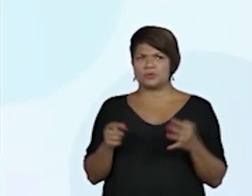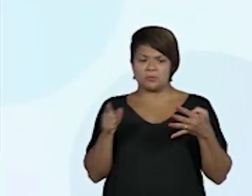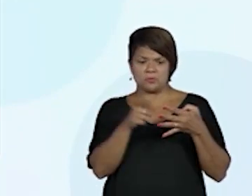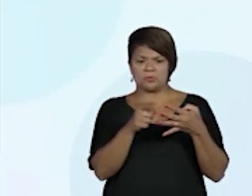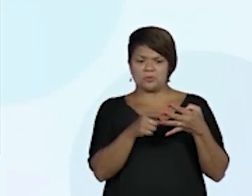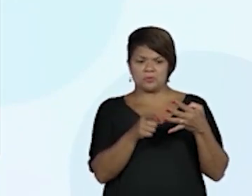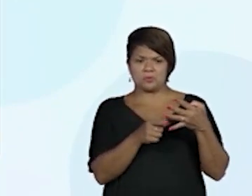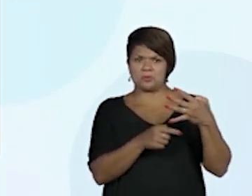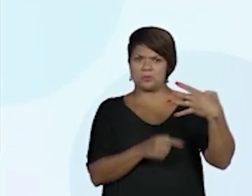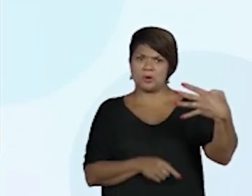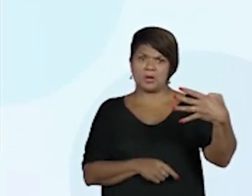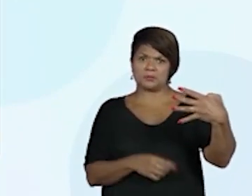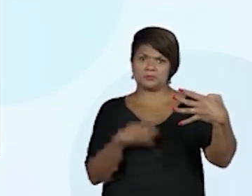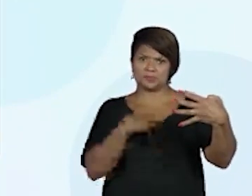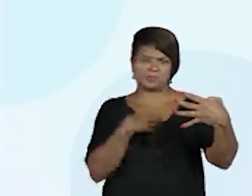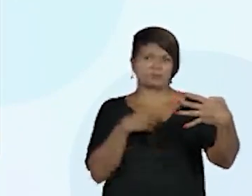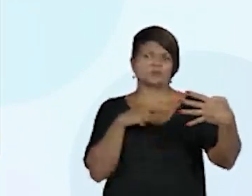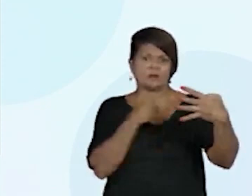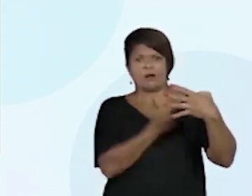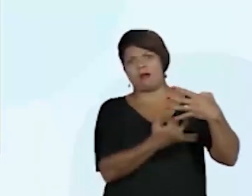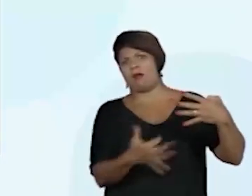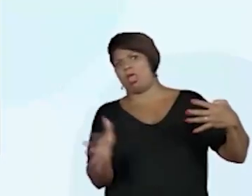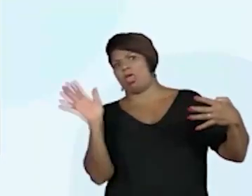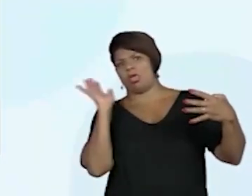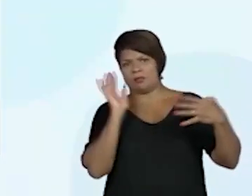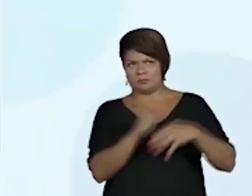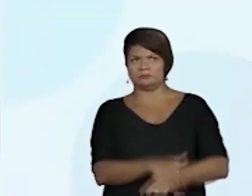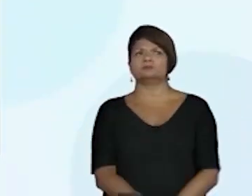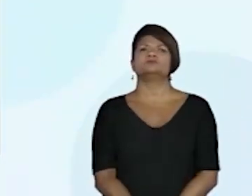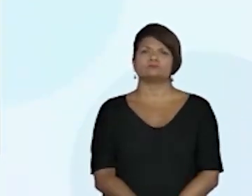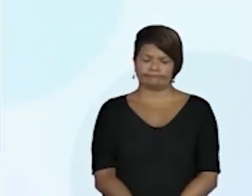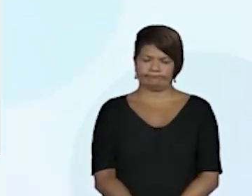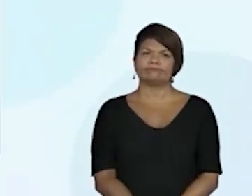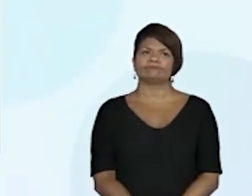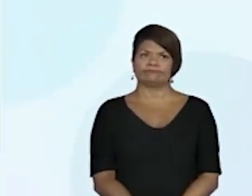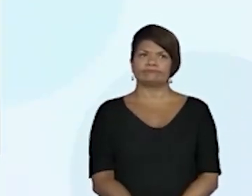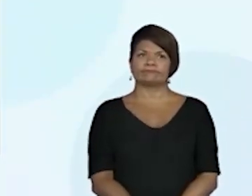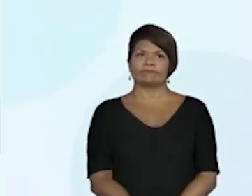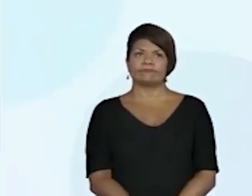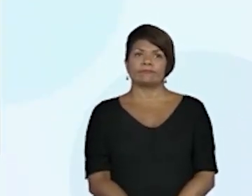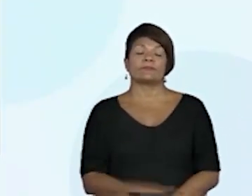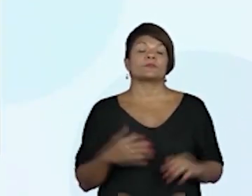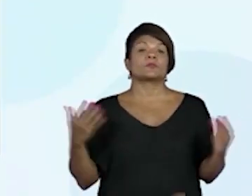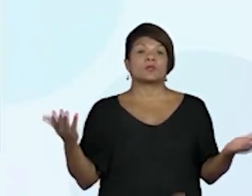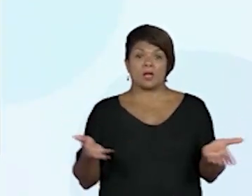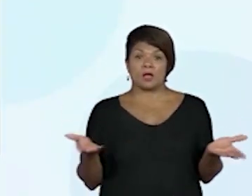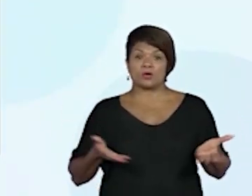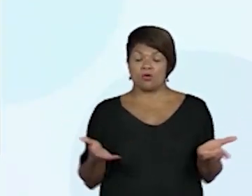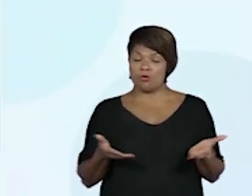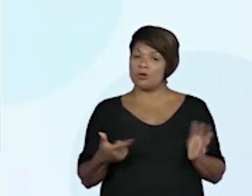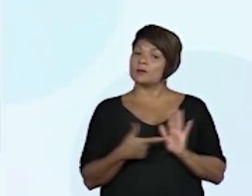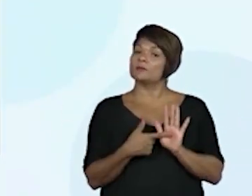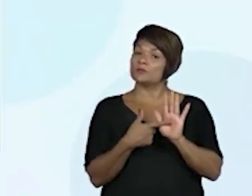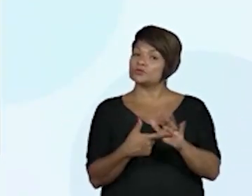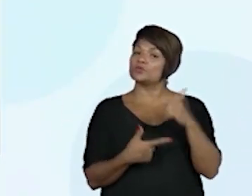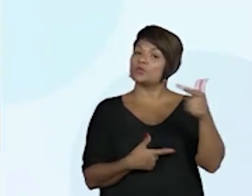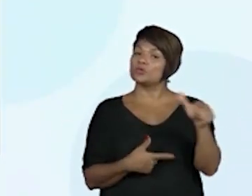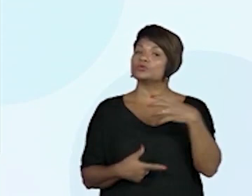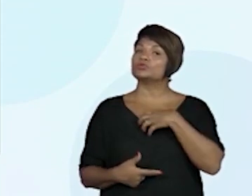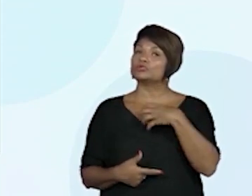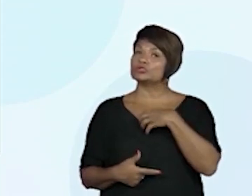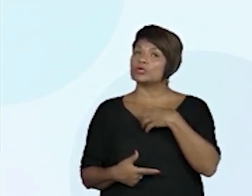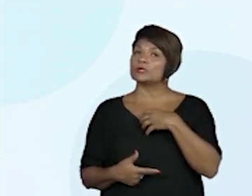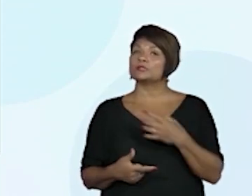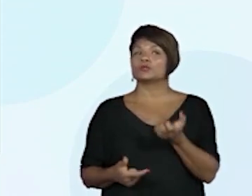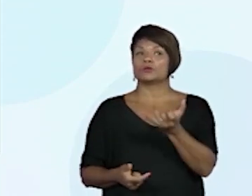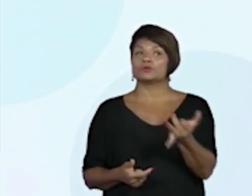quatro formas e teriam outras, hein, criançada? Teriam outras. Apresente outra forma de escrever